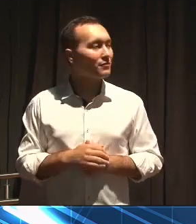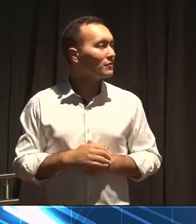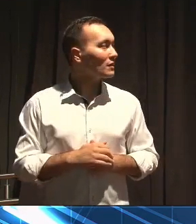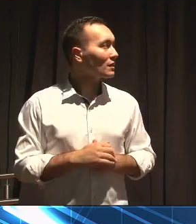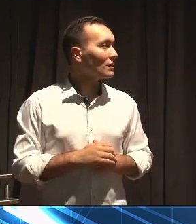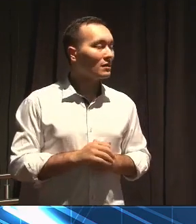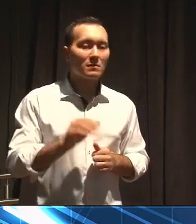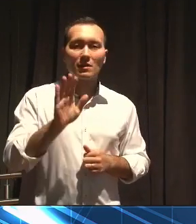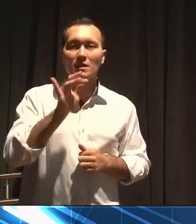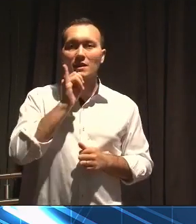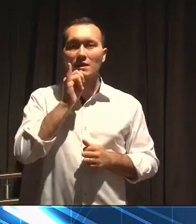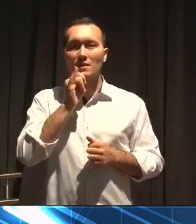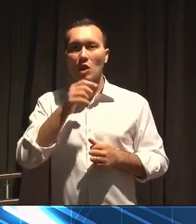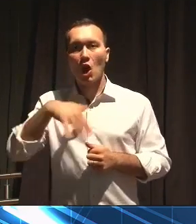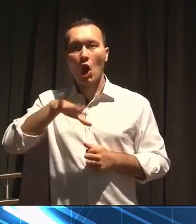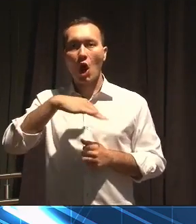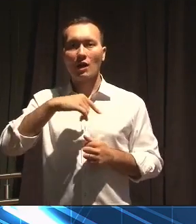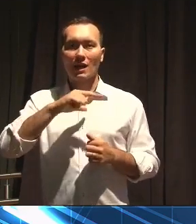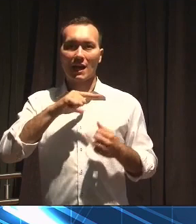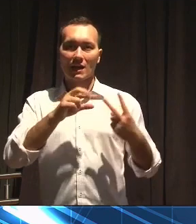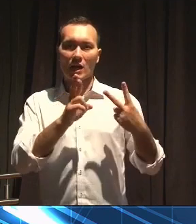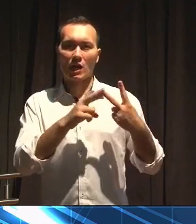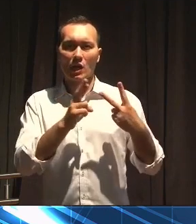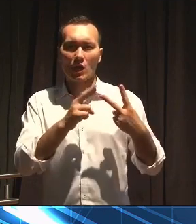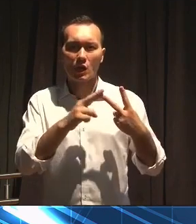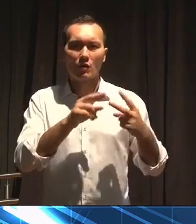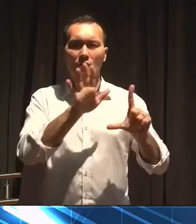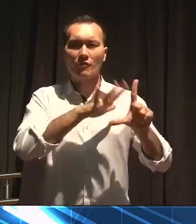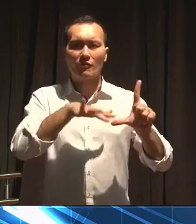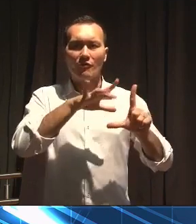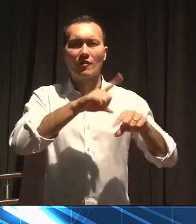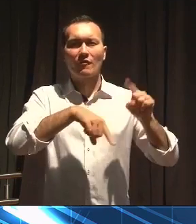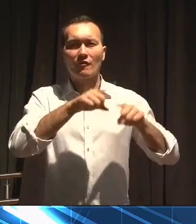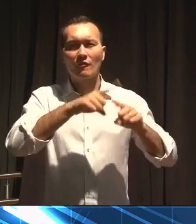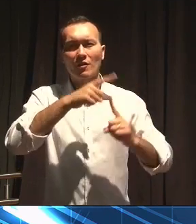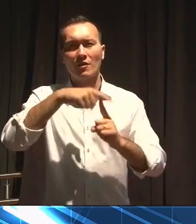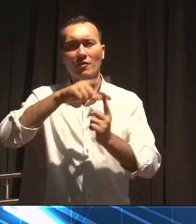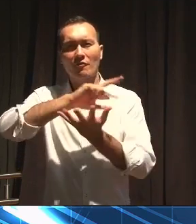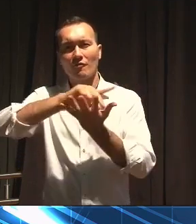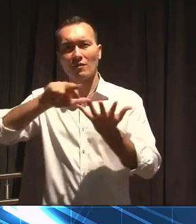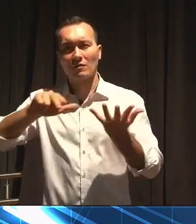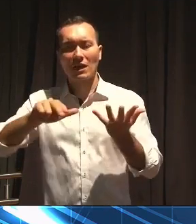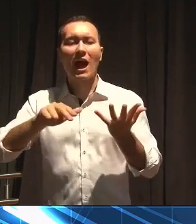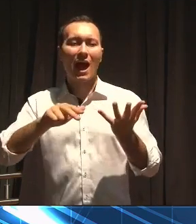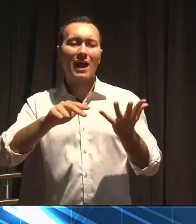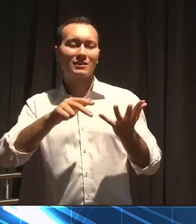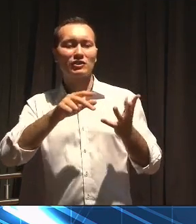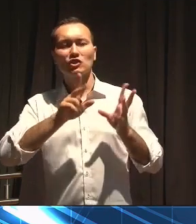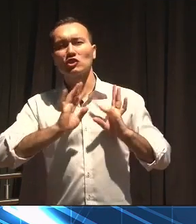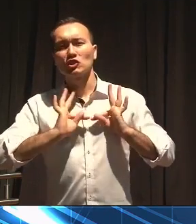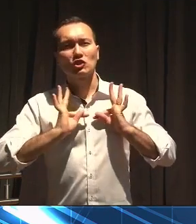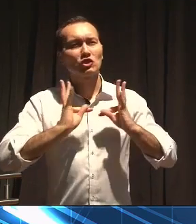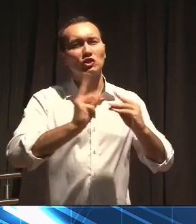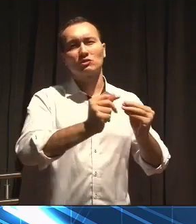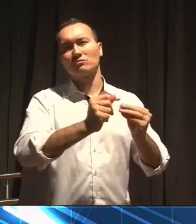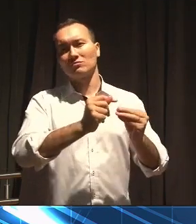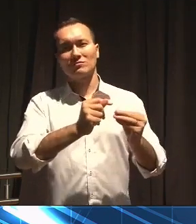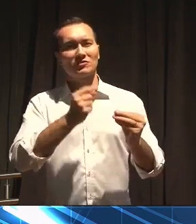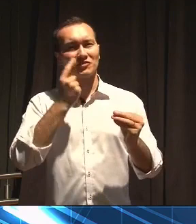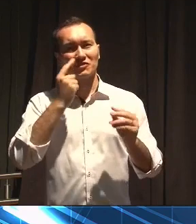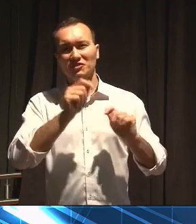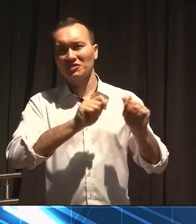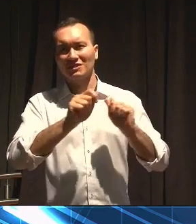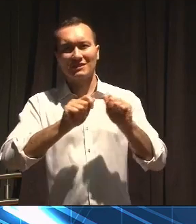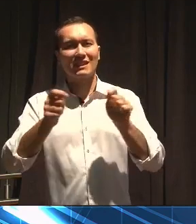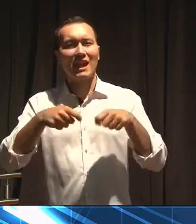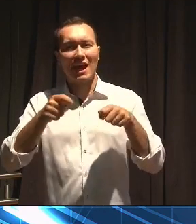corte os recursos pela metade e vamos fazer uma economia de 50%, 100% e tudo certo. Então, somente esse número acaba não dizendo muita